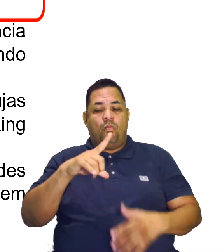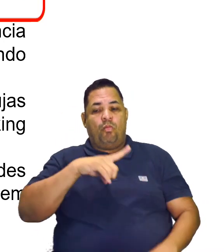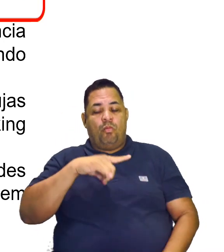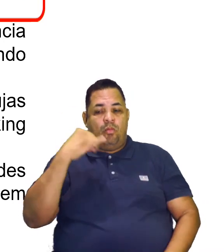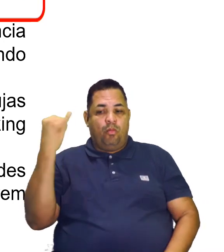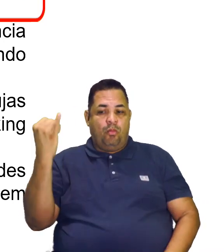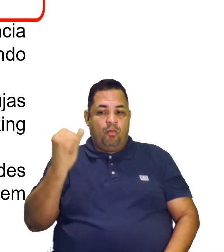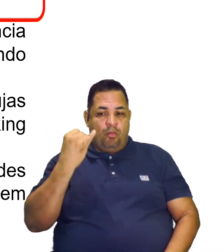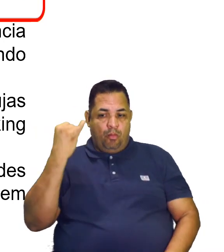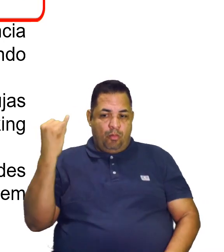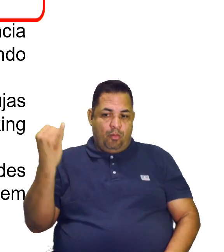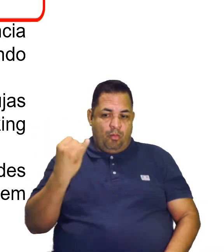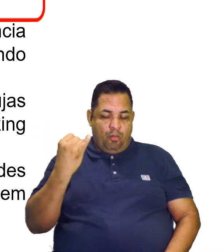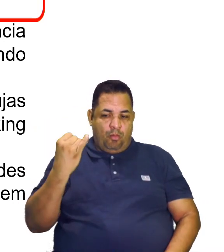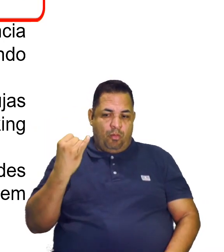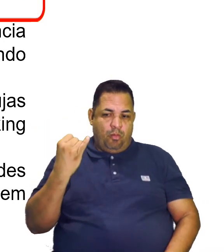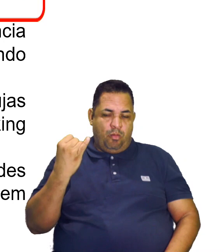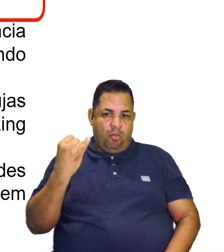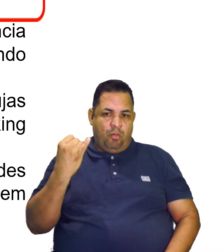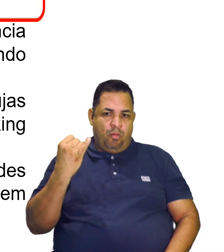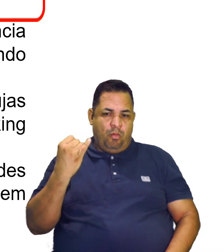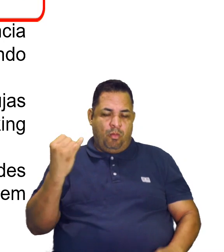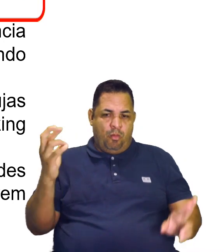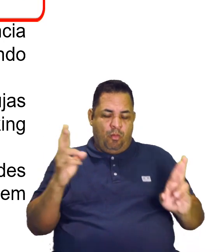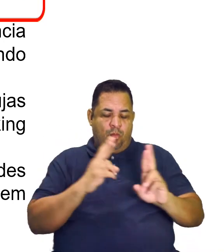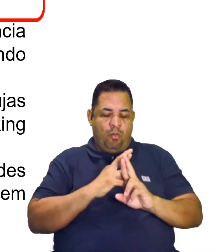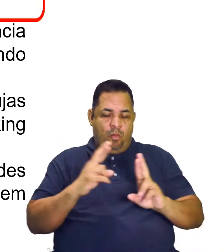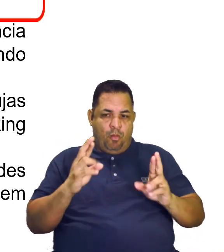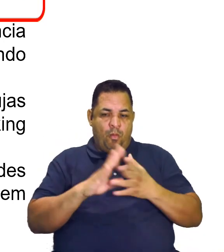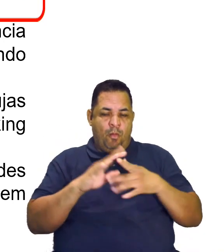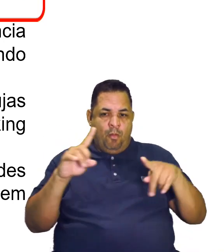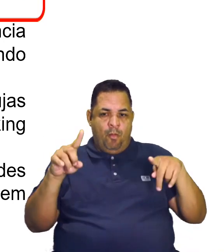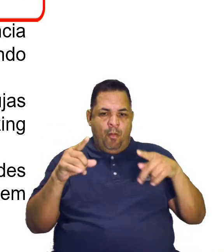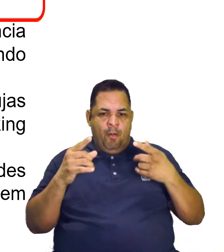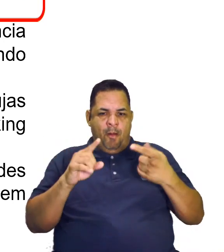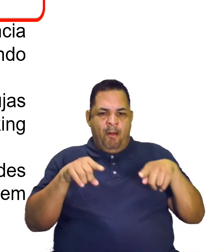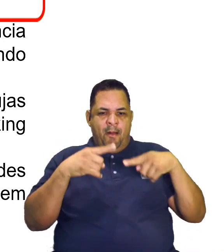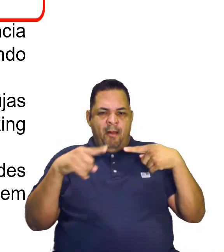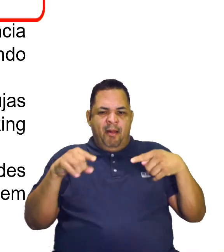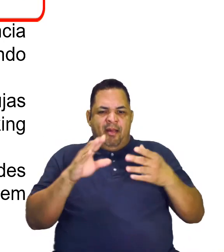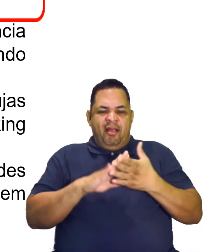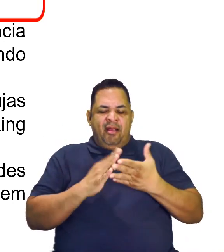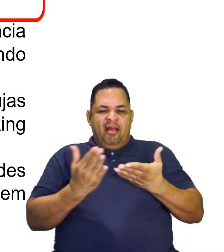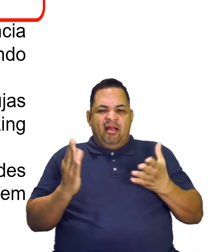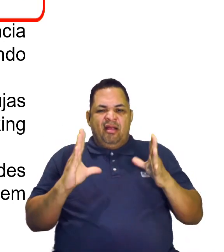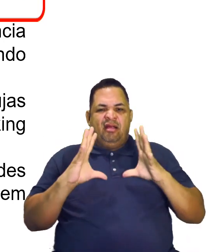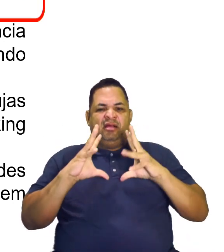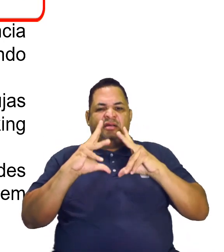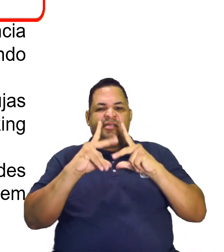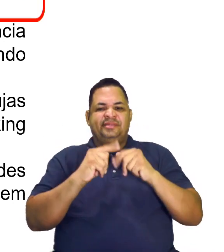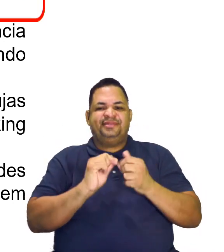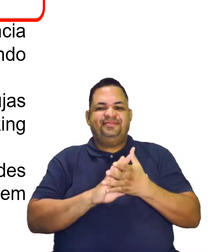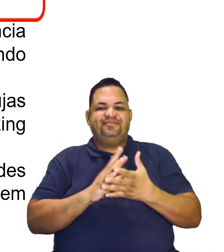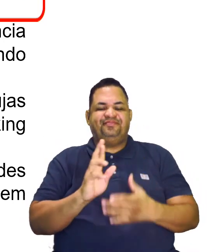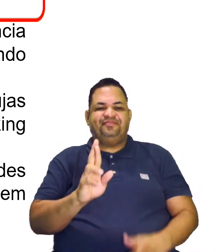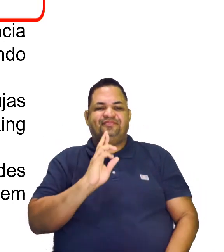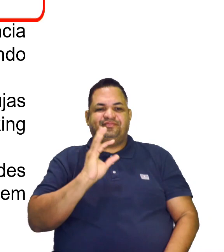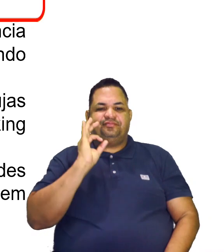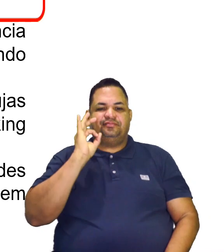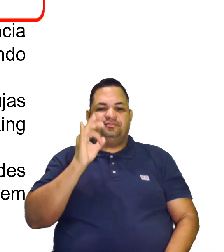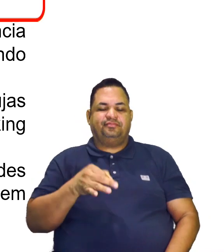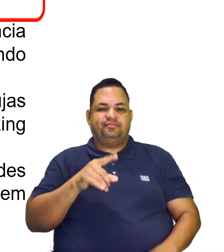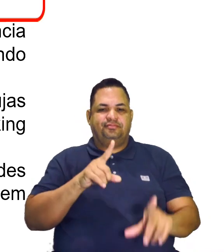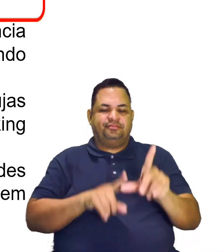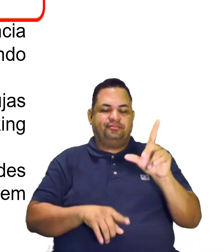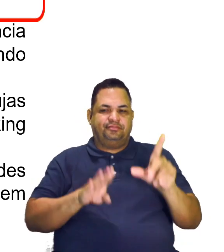têm alguns aspectos relacionados à música, né? Mas aqui é mais completa, a resposta correta é